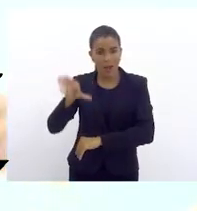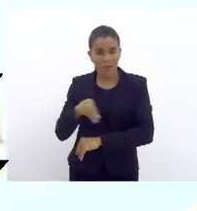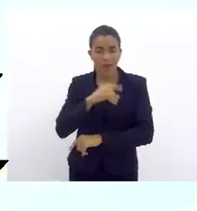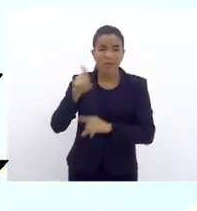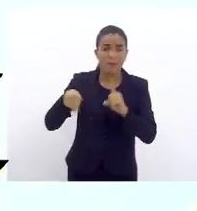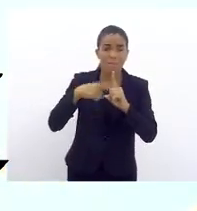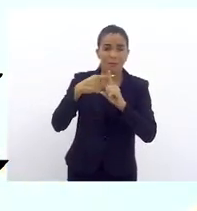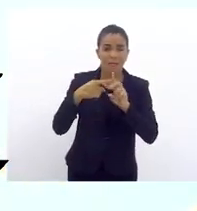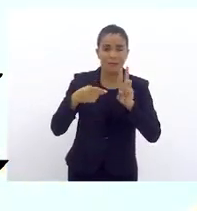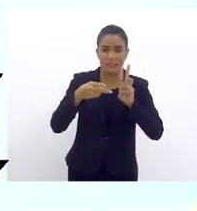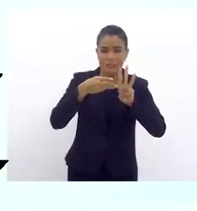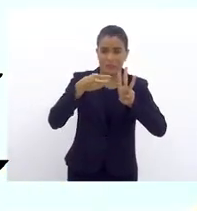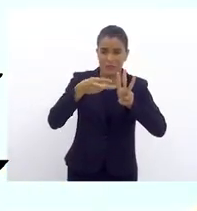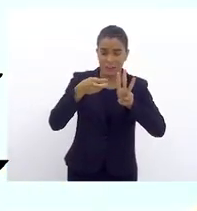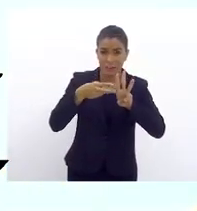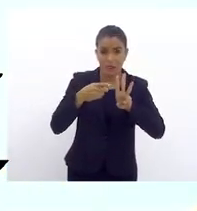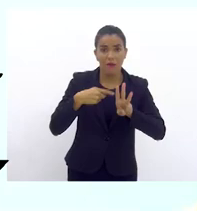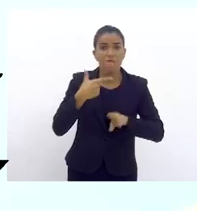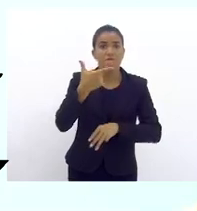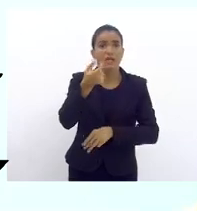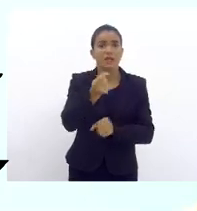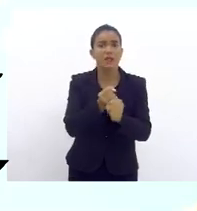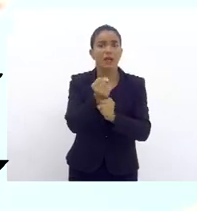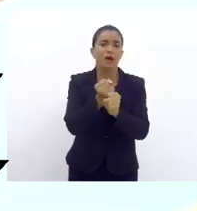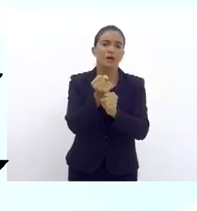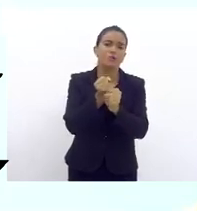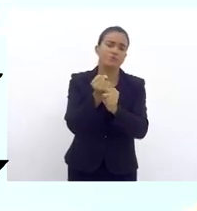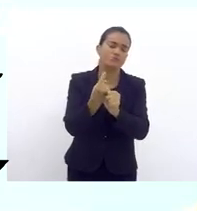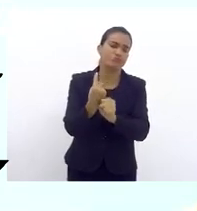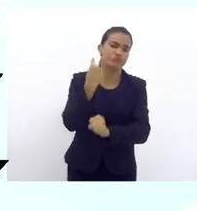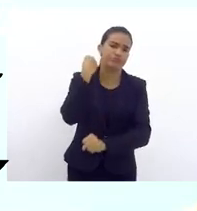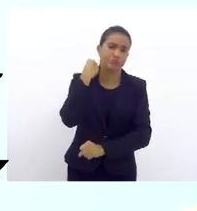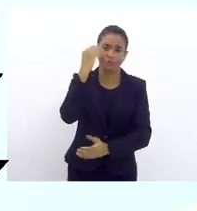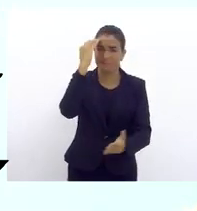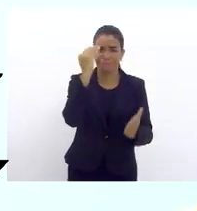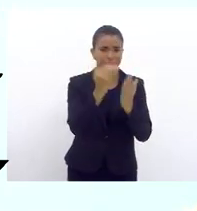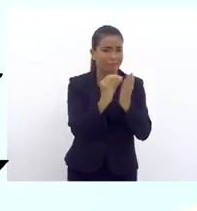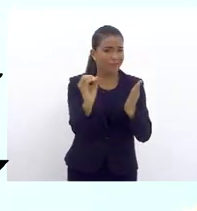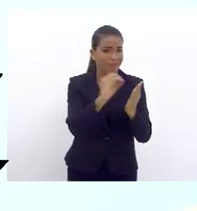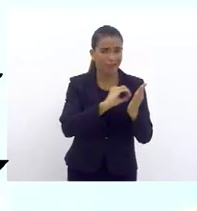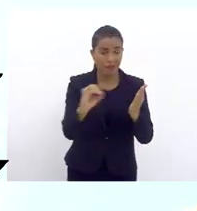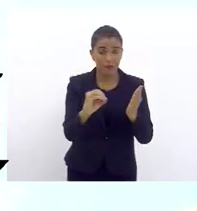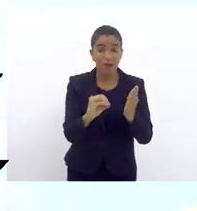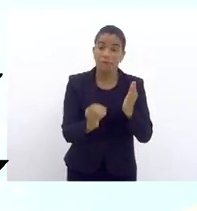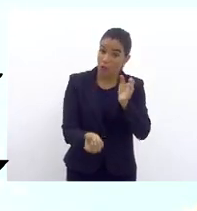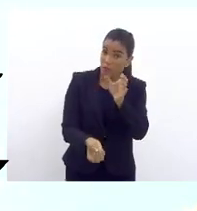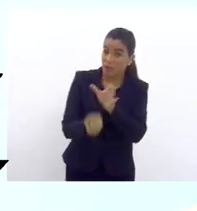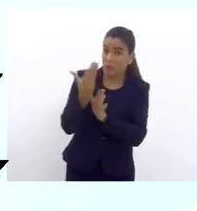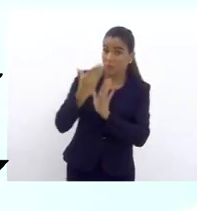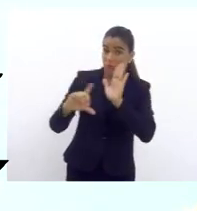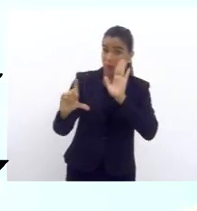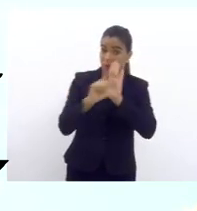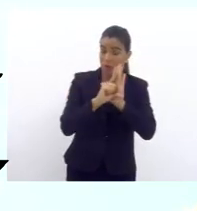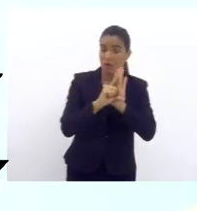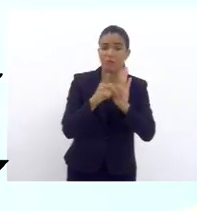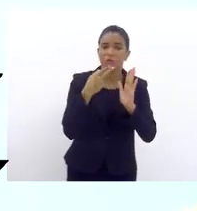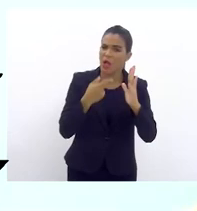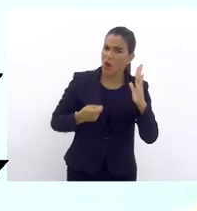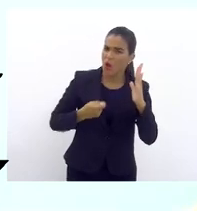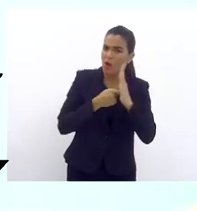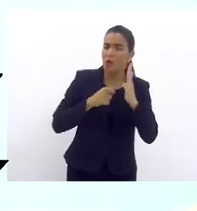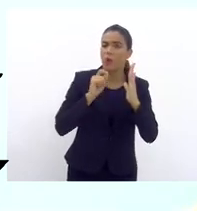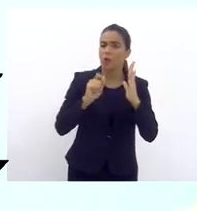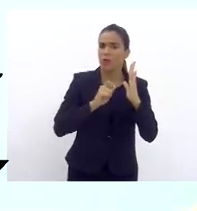então tem essa lei de 20 anos que infelizmente não é cumprida então nós fizemos uma lei professores Josemar dizendo o seguinte não